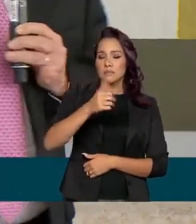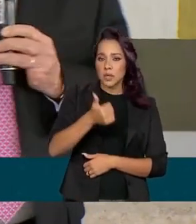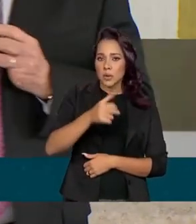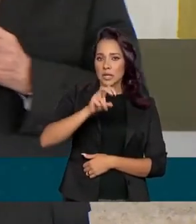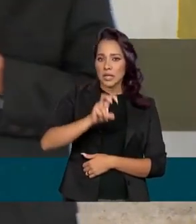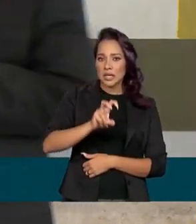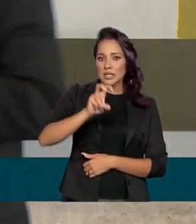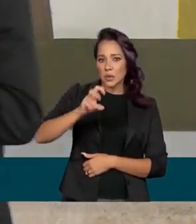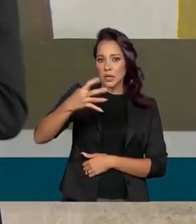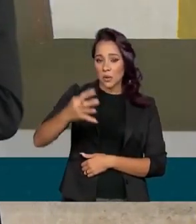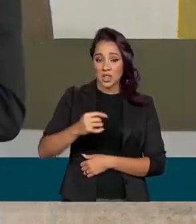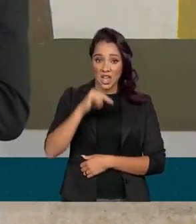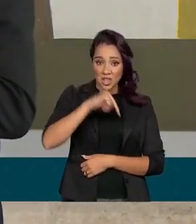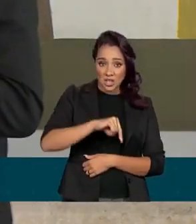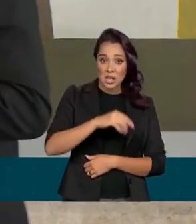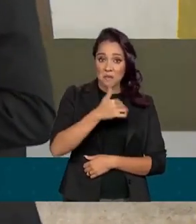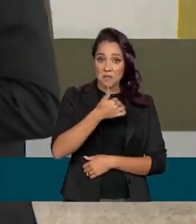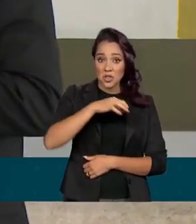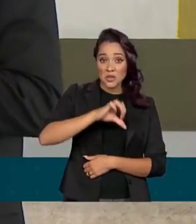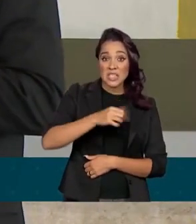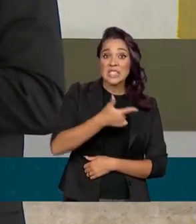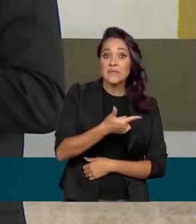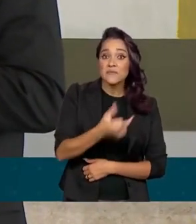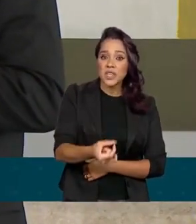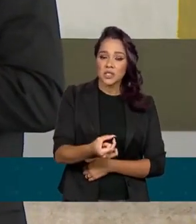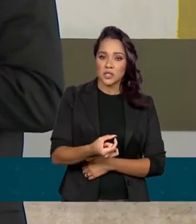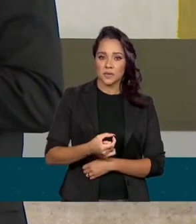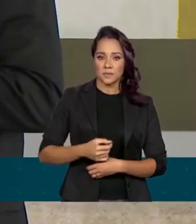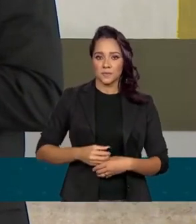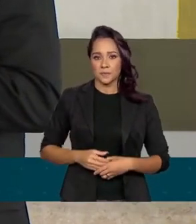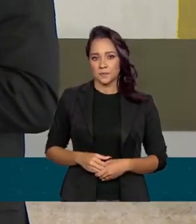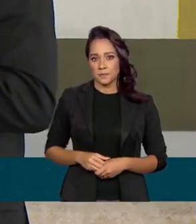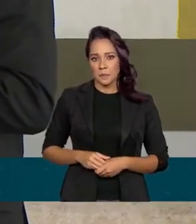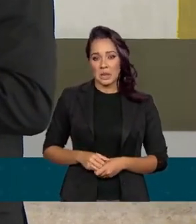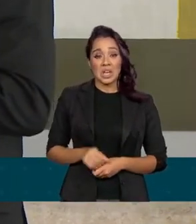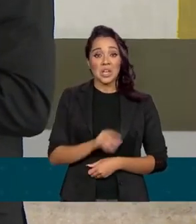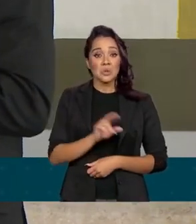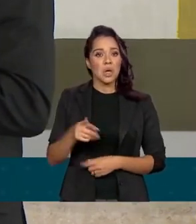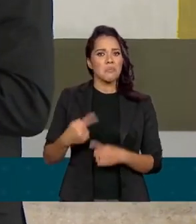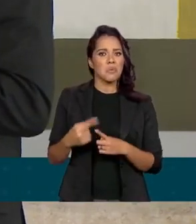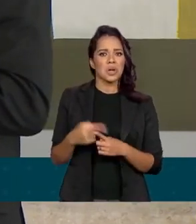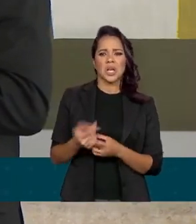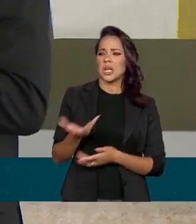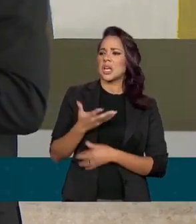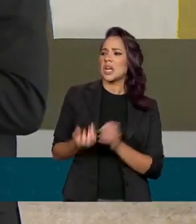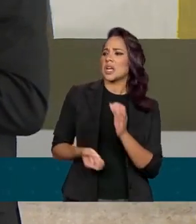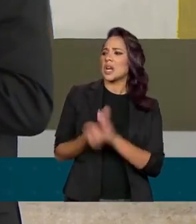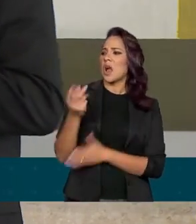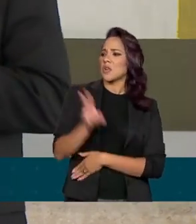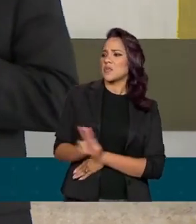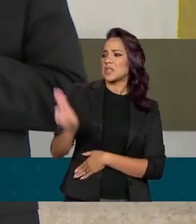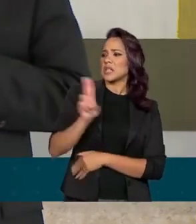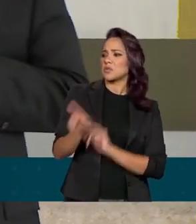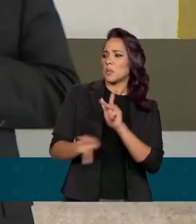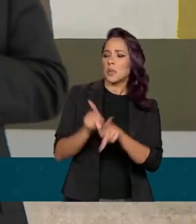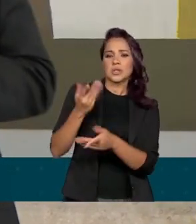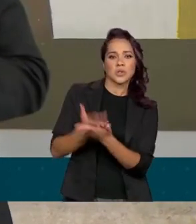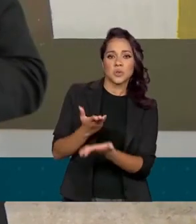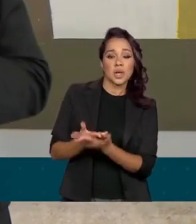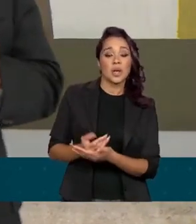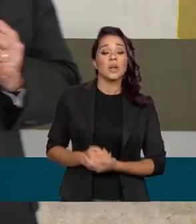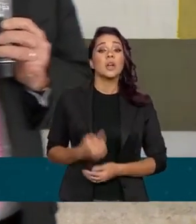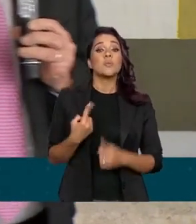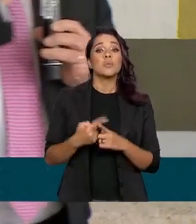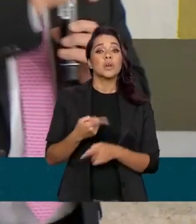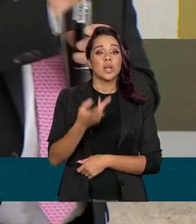1554, a nossa foi em 1920. E não foi porque se queria criar a universidade para o povo estudar,